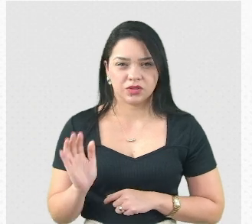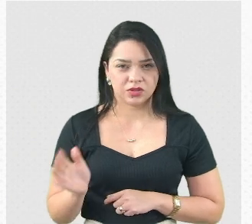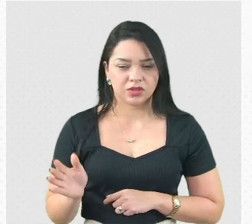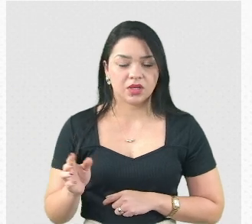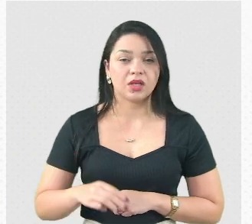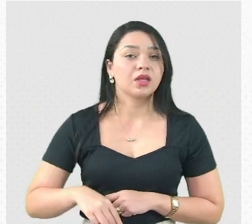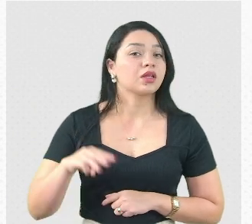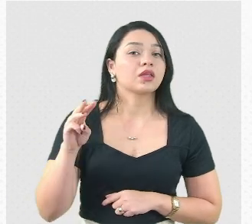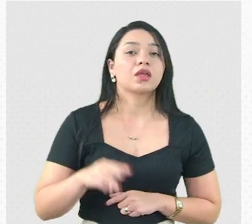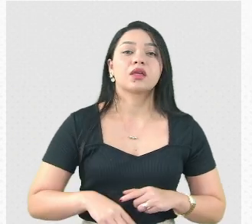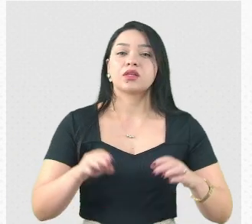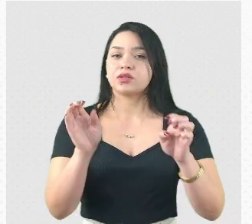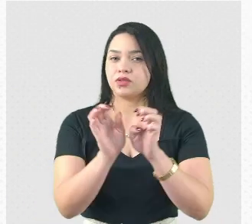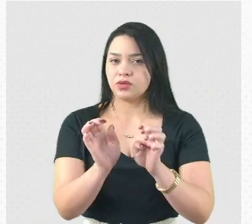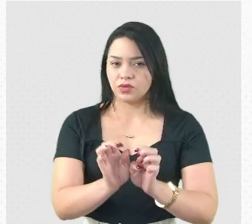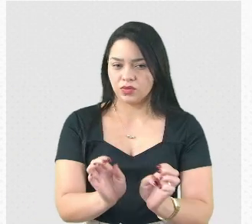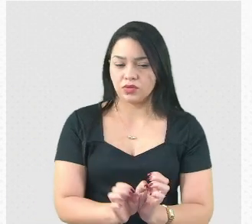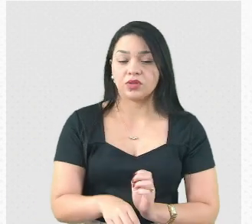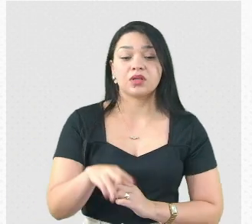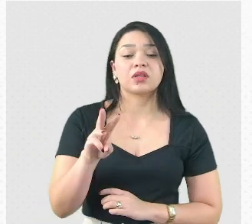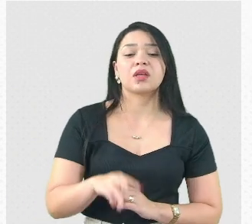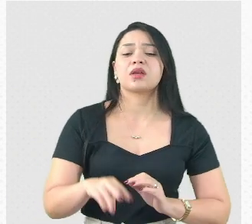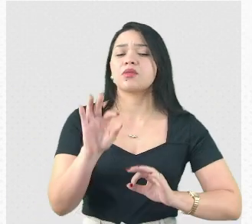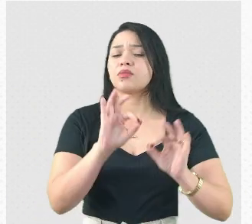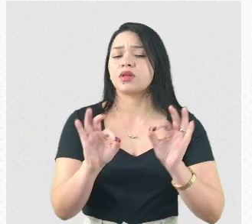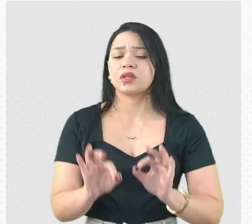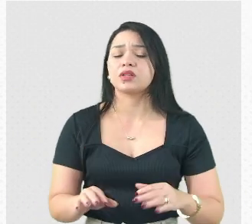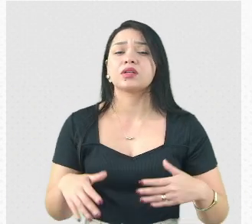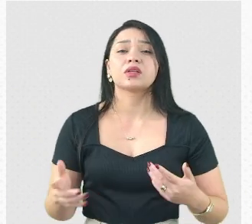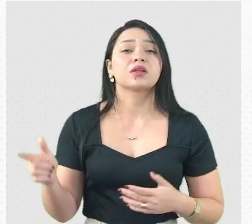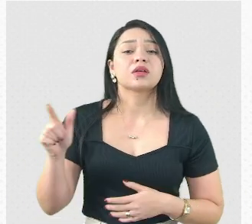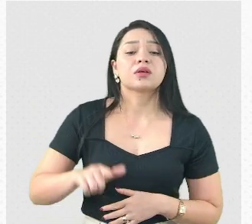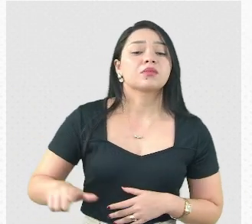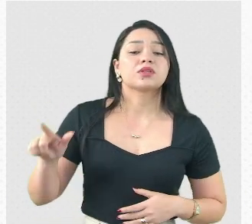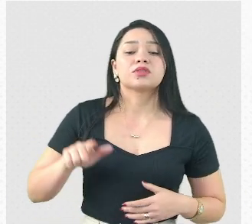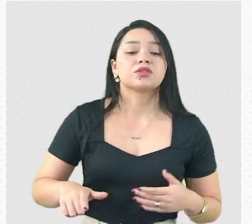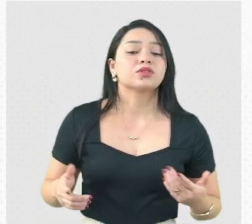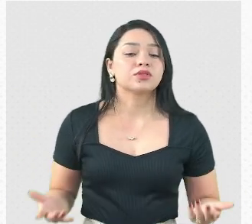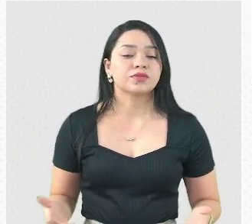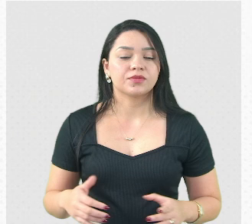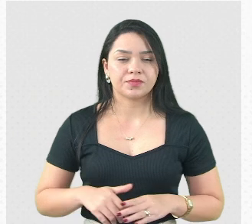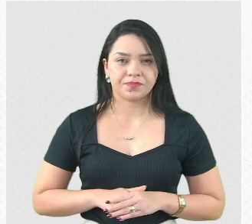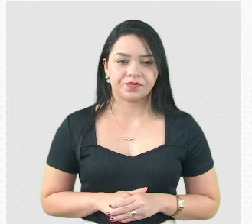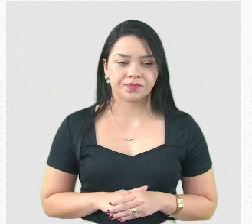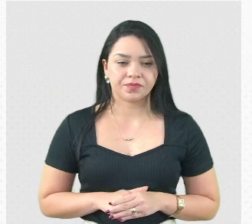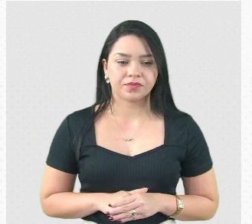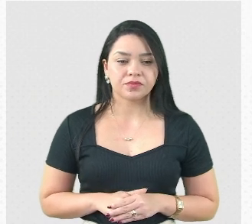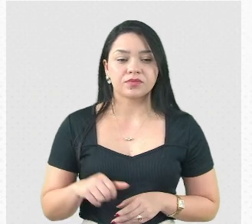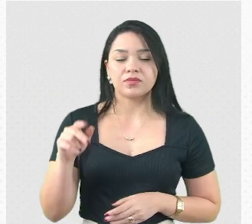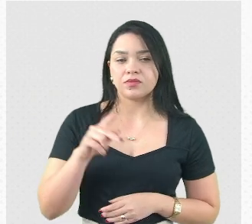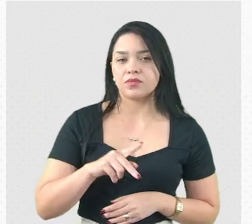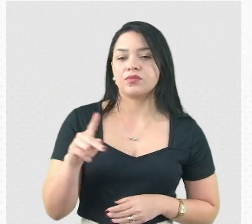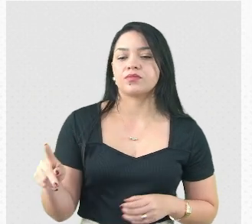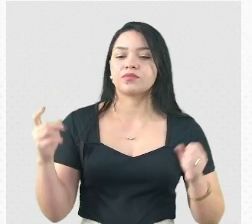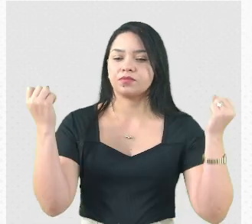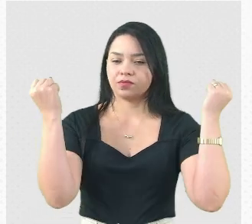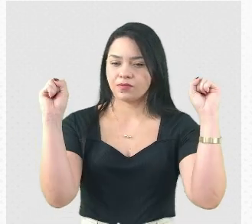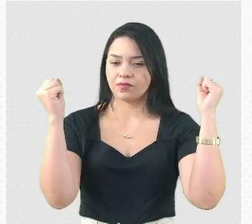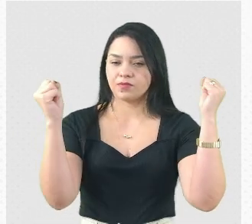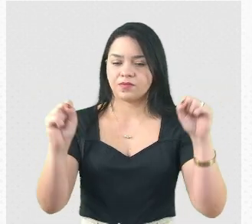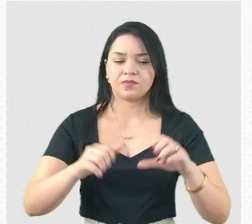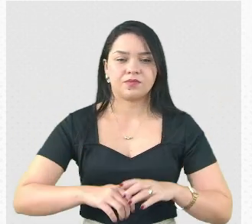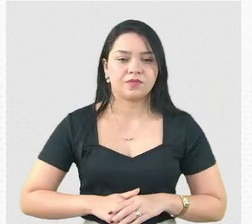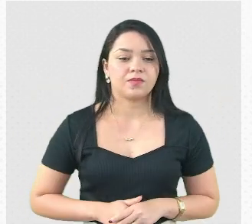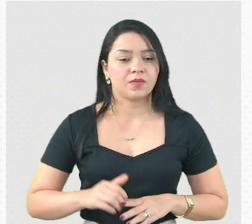quem que estrutura, quem é que planeja, quem é que faz com que o treino seja repetitivo? Um professor de educação física,